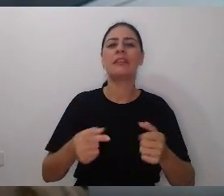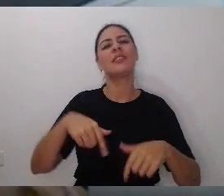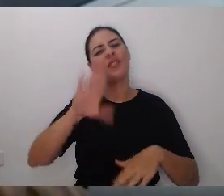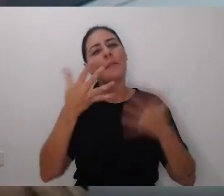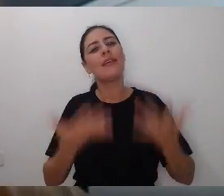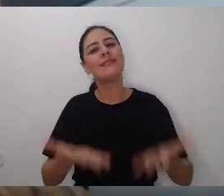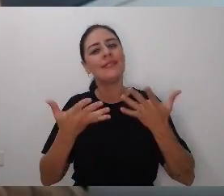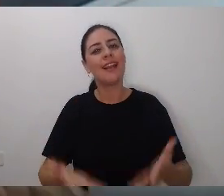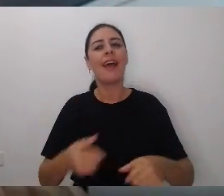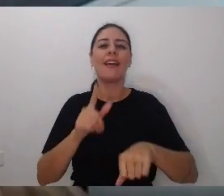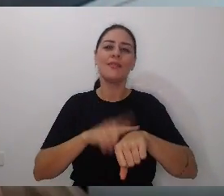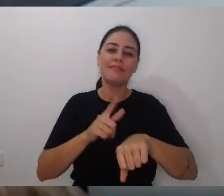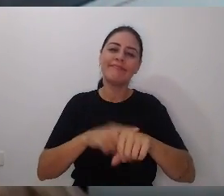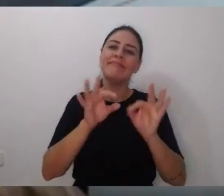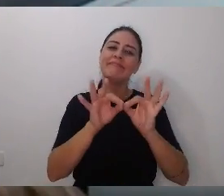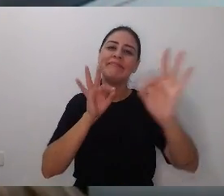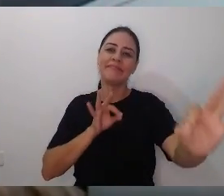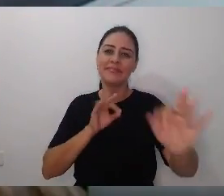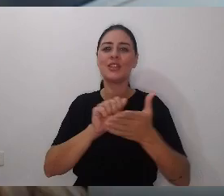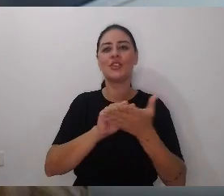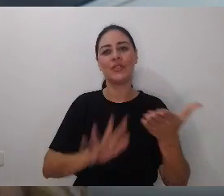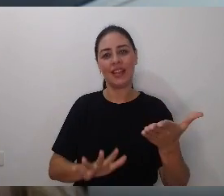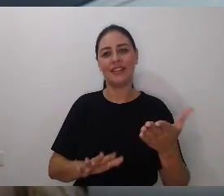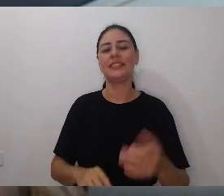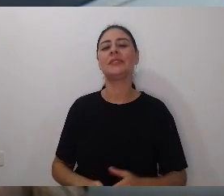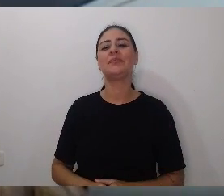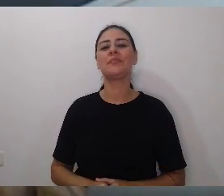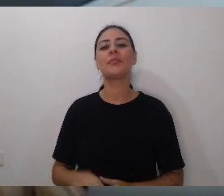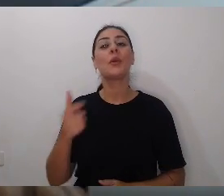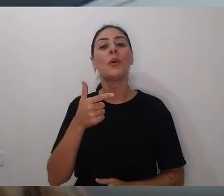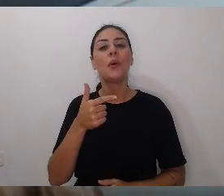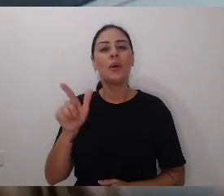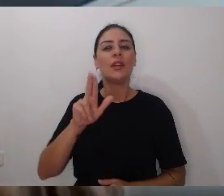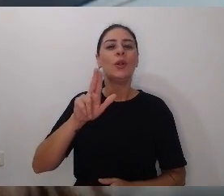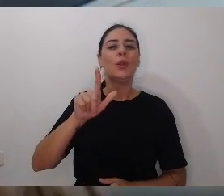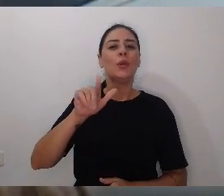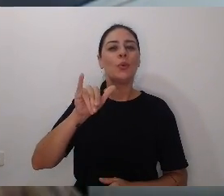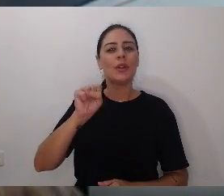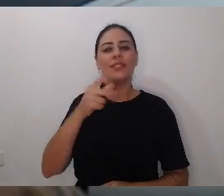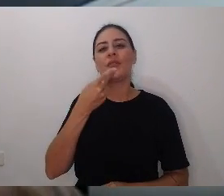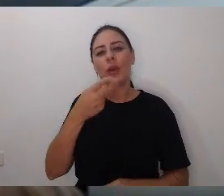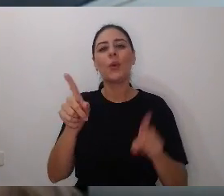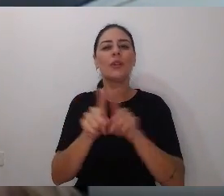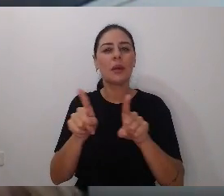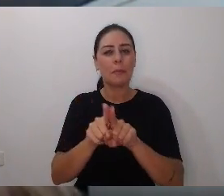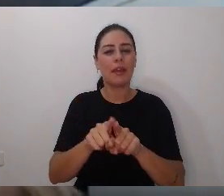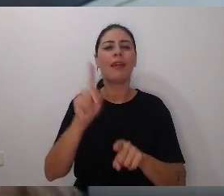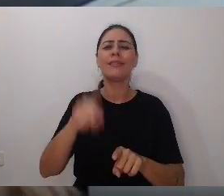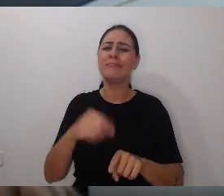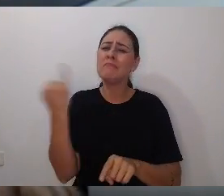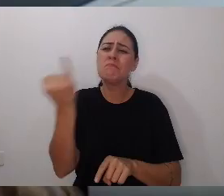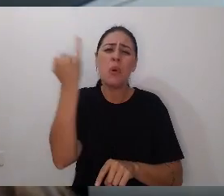mais é do que uma brincadeira, né? Então, eu acho que essa forma de conduzir torna o processo muito mais leve para a criança,